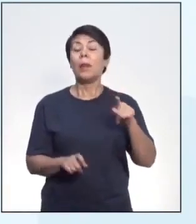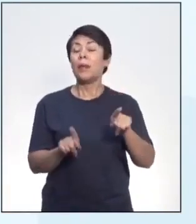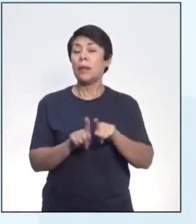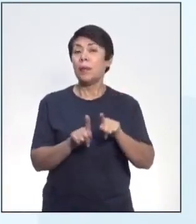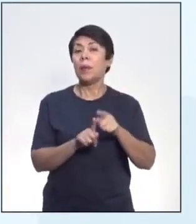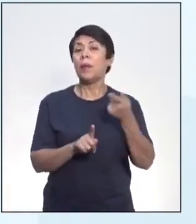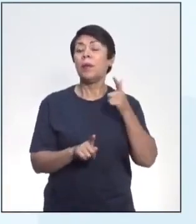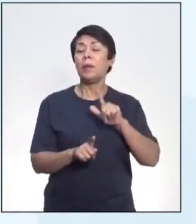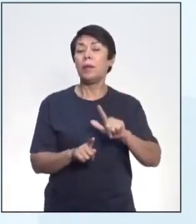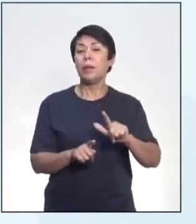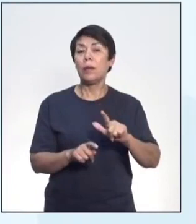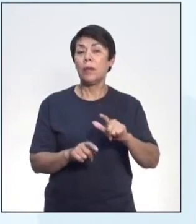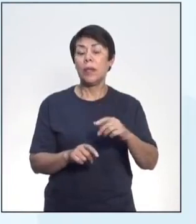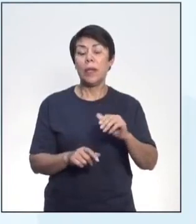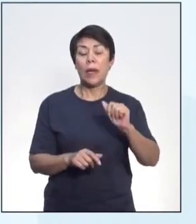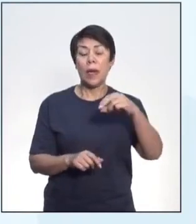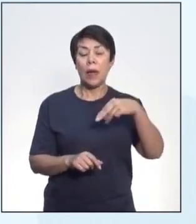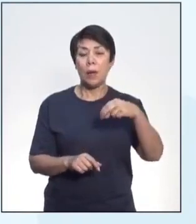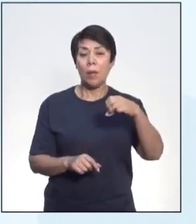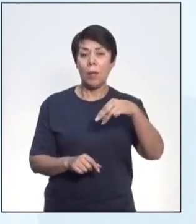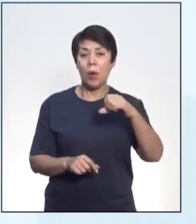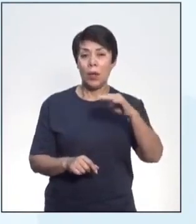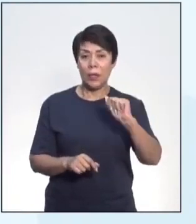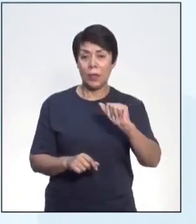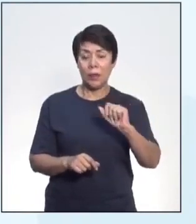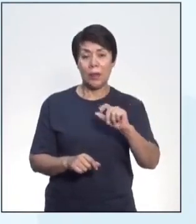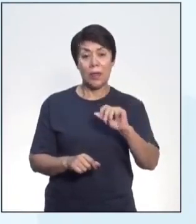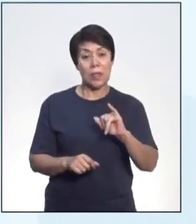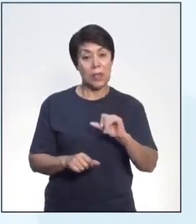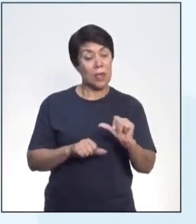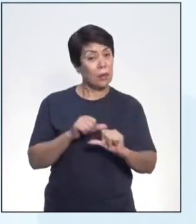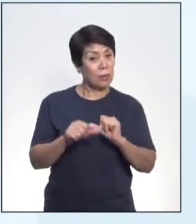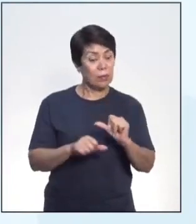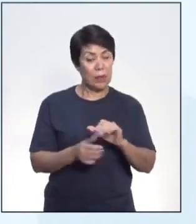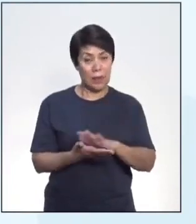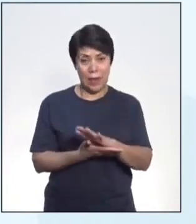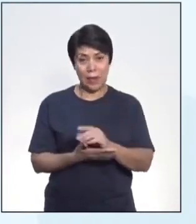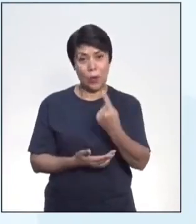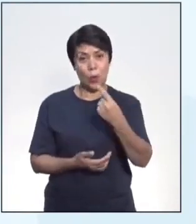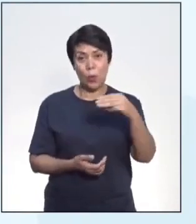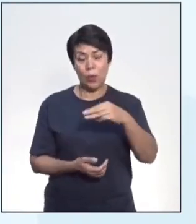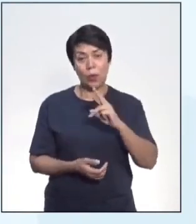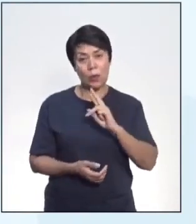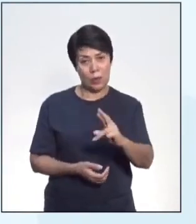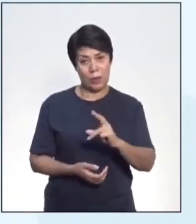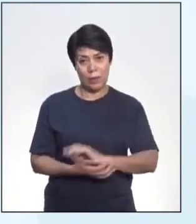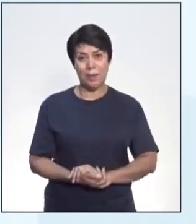aumente a produção da amônia sem diminuir o produto formado? Um minutinho para vocês responderem.